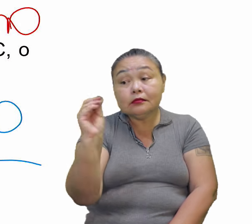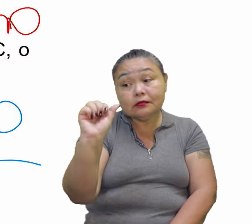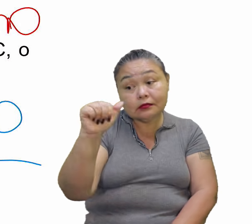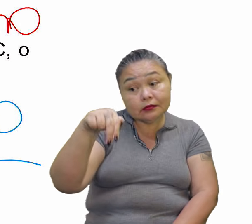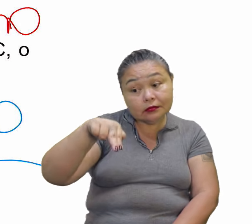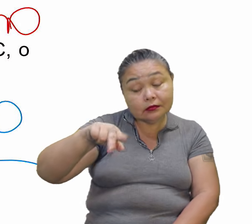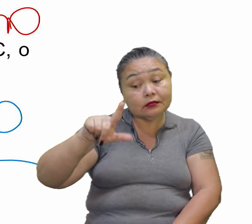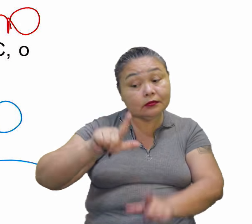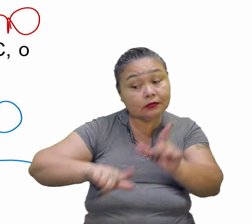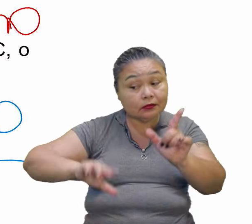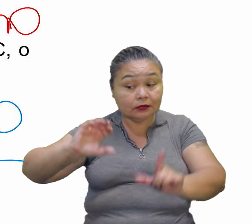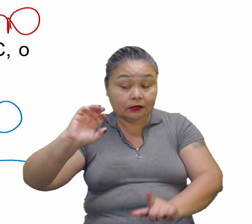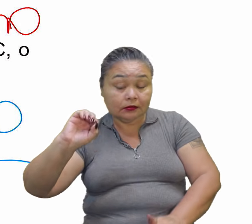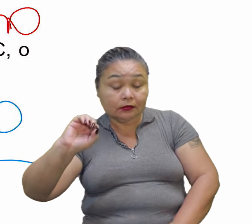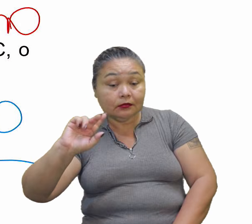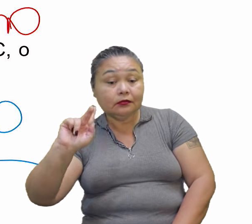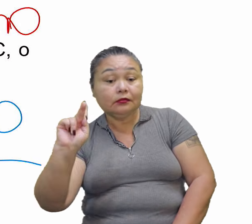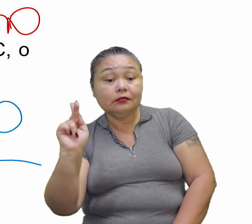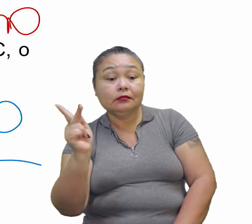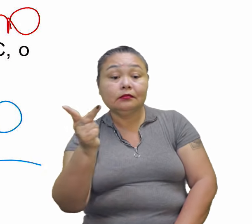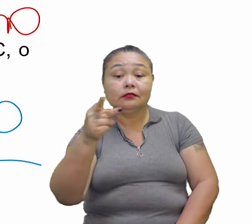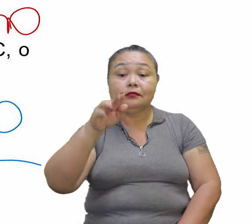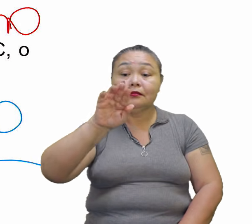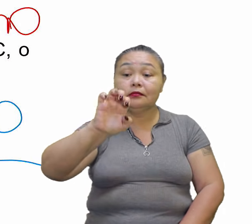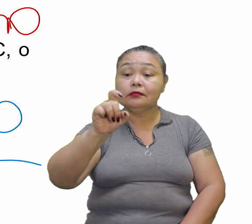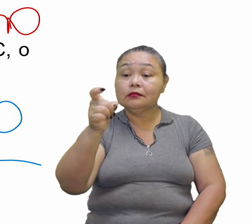terminação, o nome desse composto é